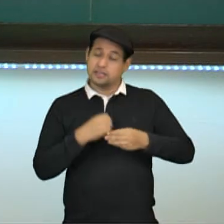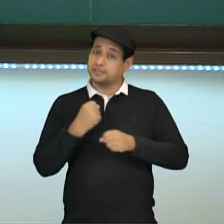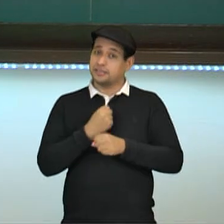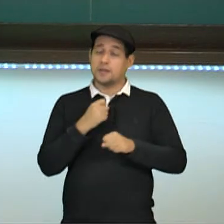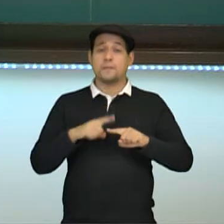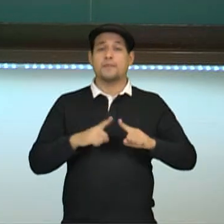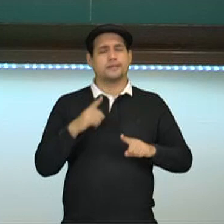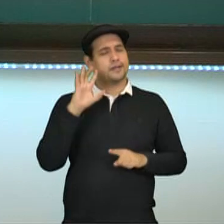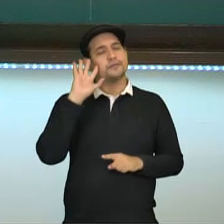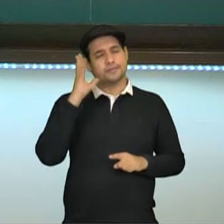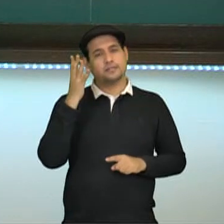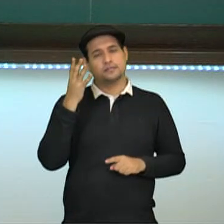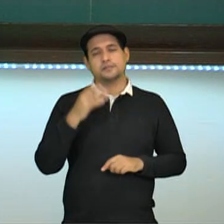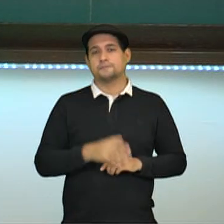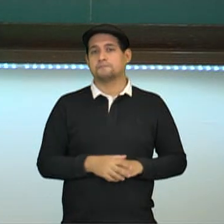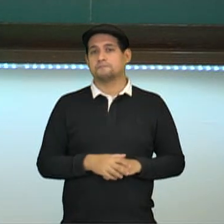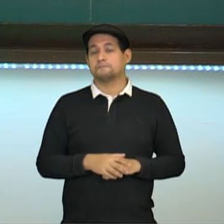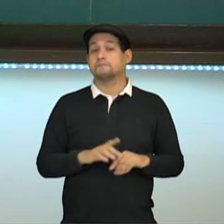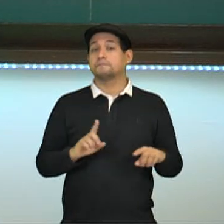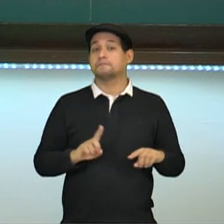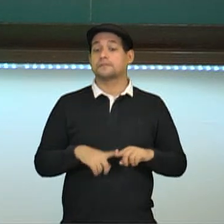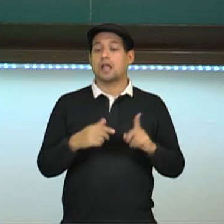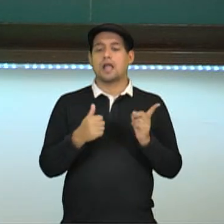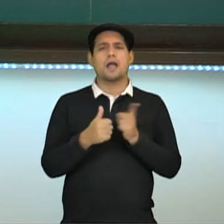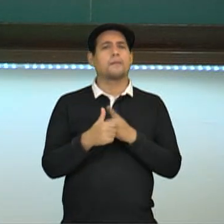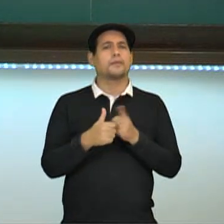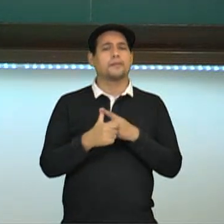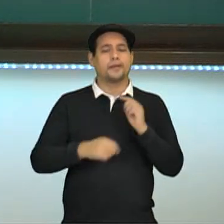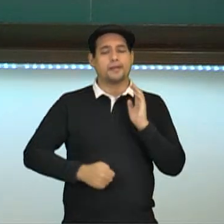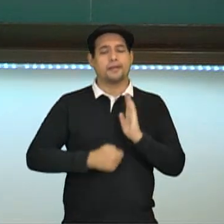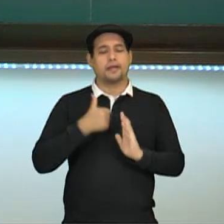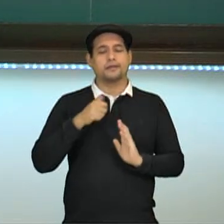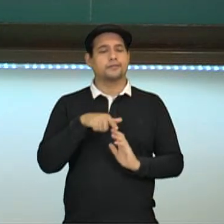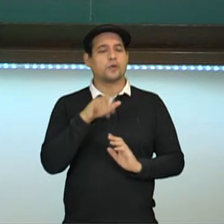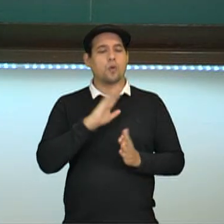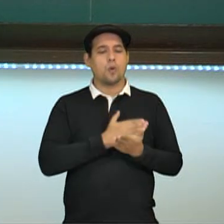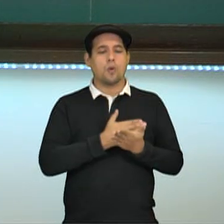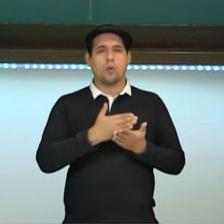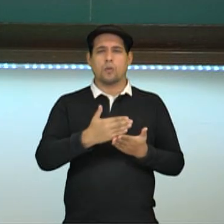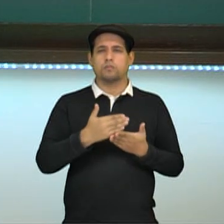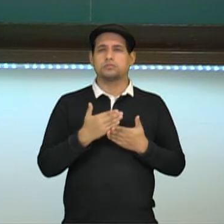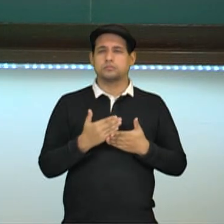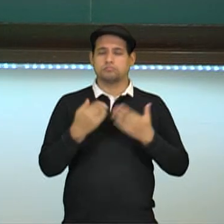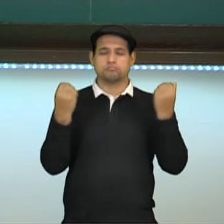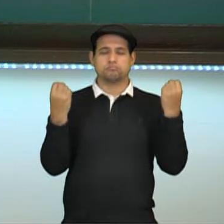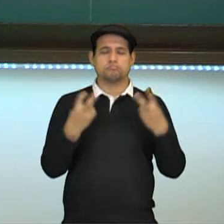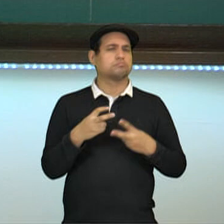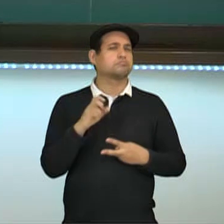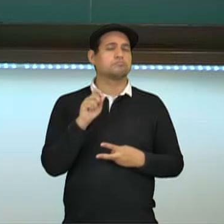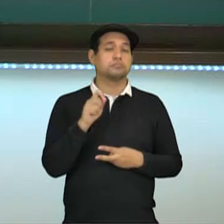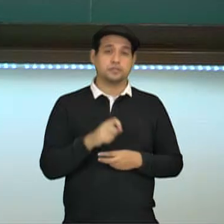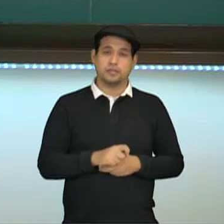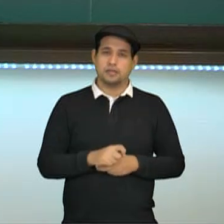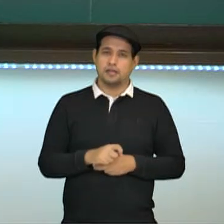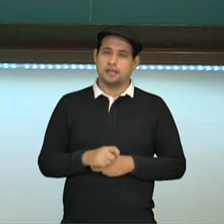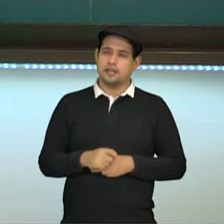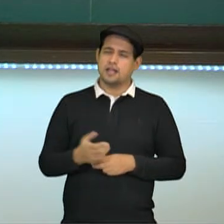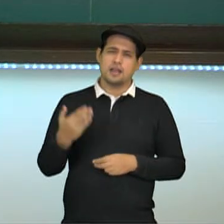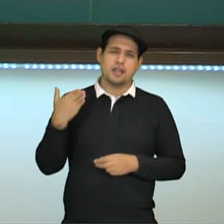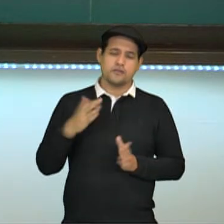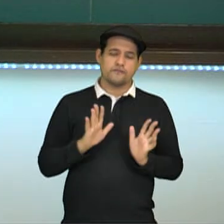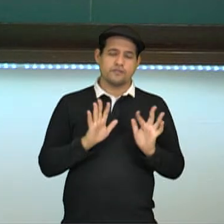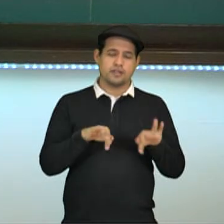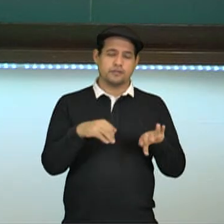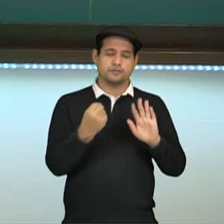mas elas acontecem. E a primeira vez, então, que isso começou a ser falado foi lá, né, finalzinho